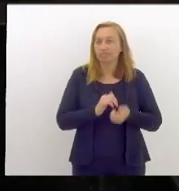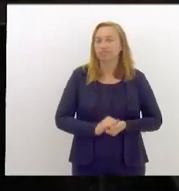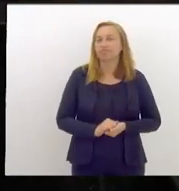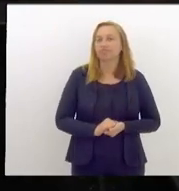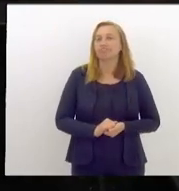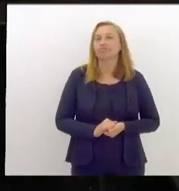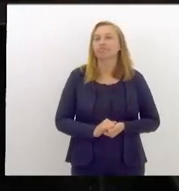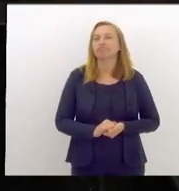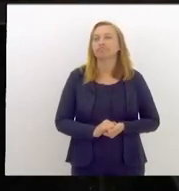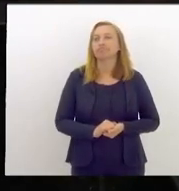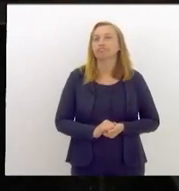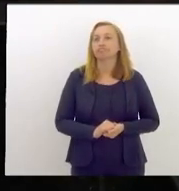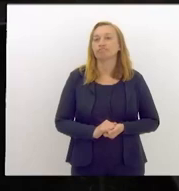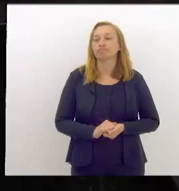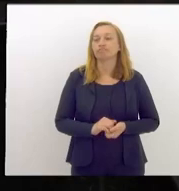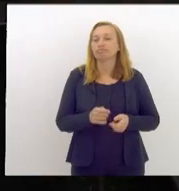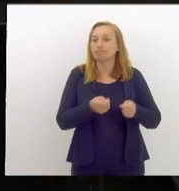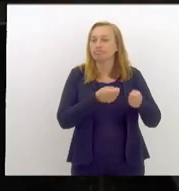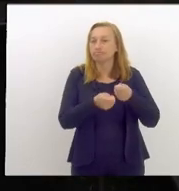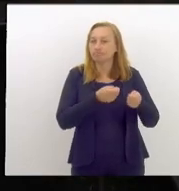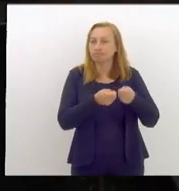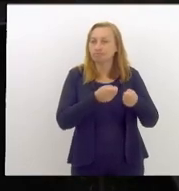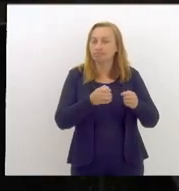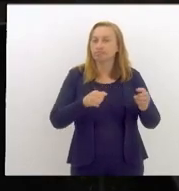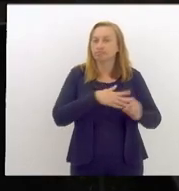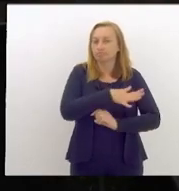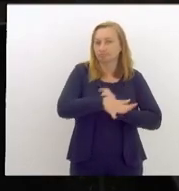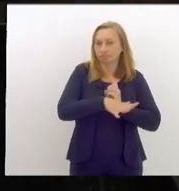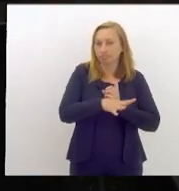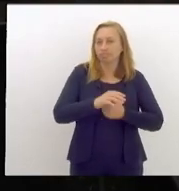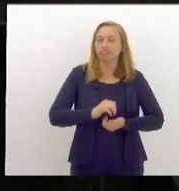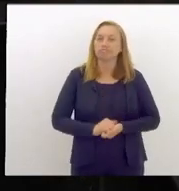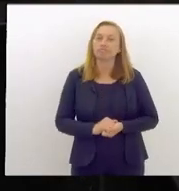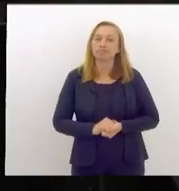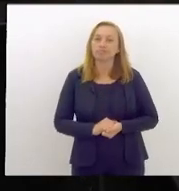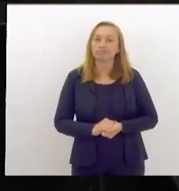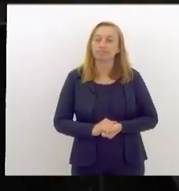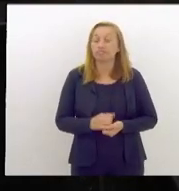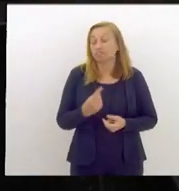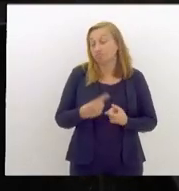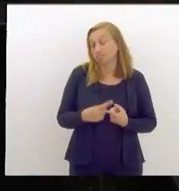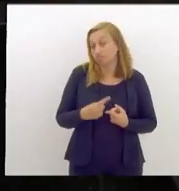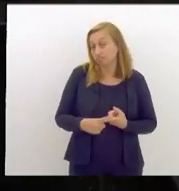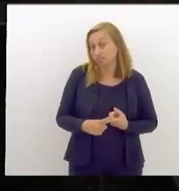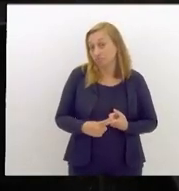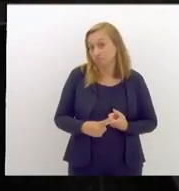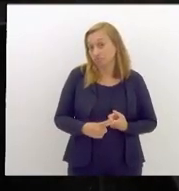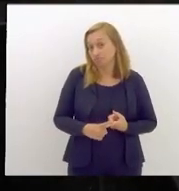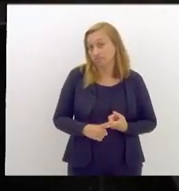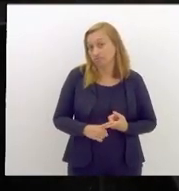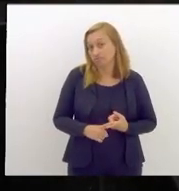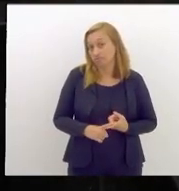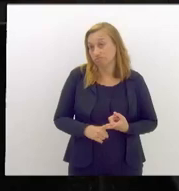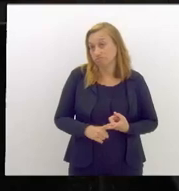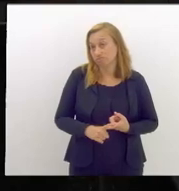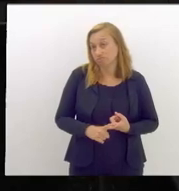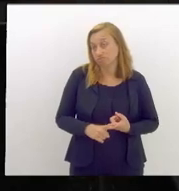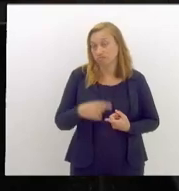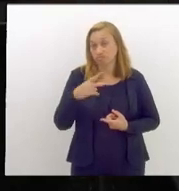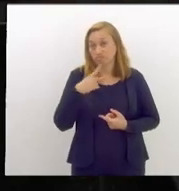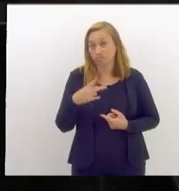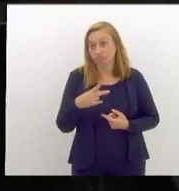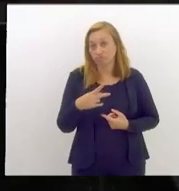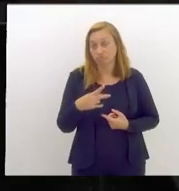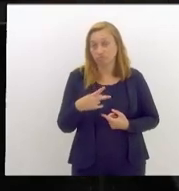inacessível ao controle da sociedade porque considerou que esse